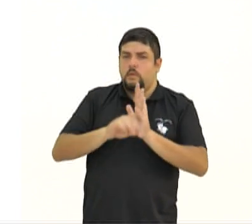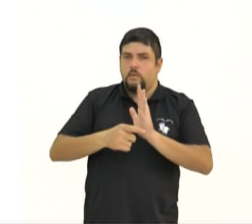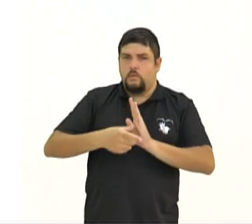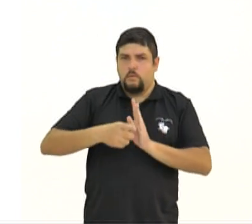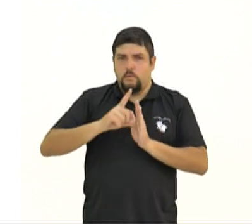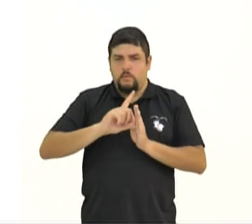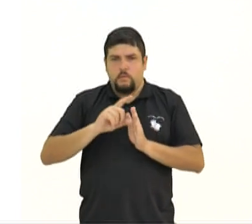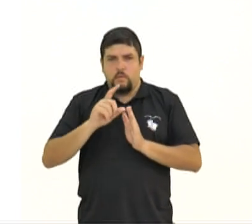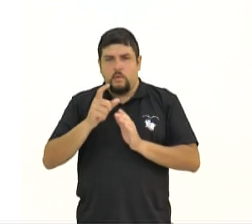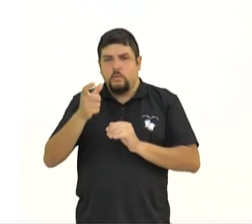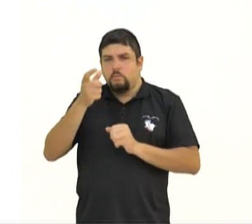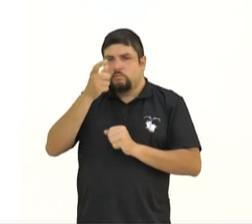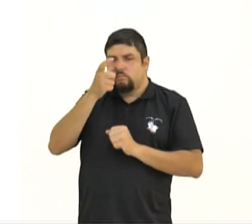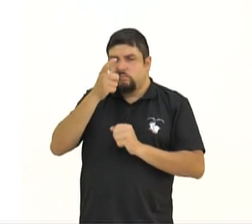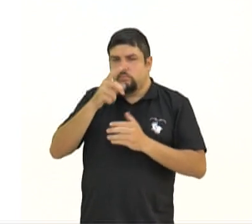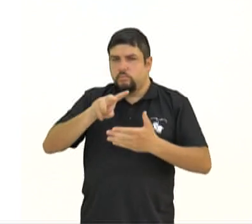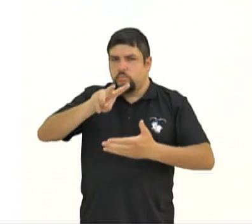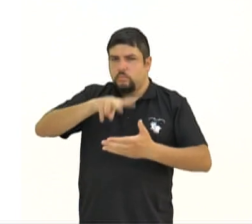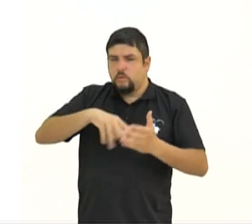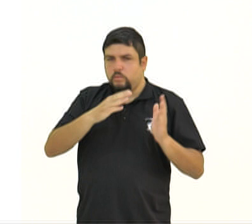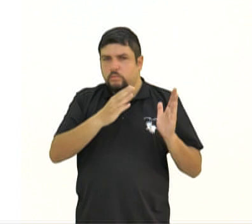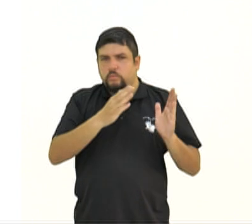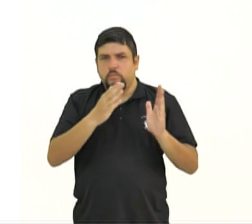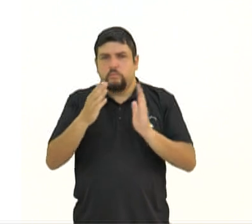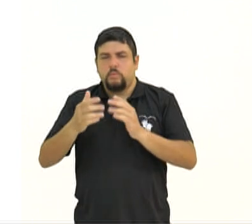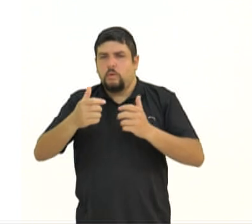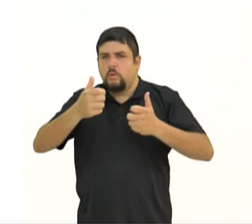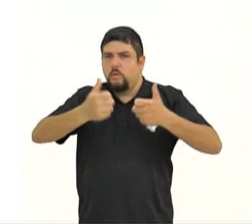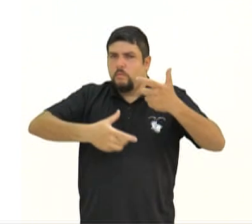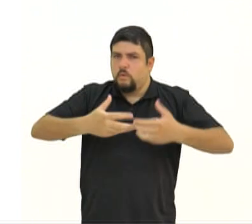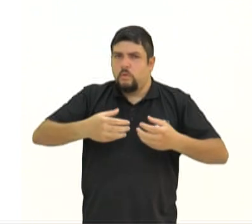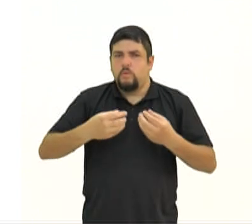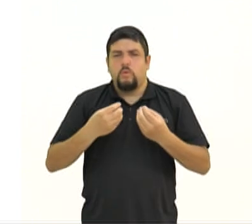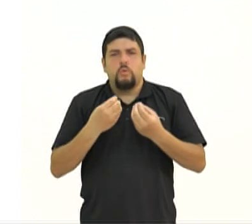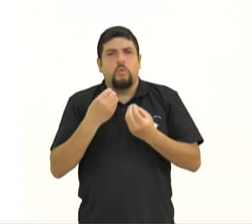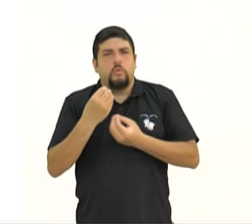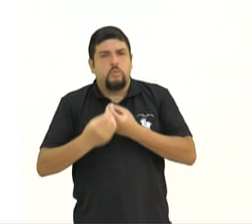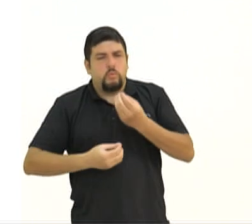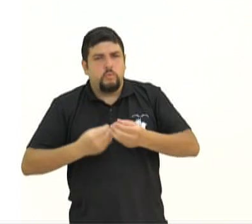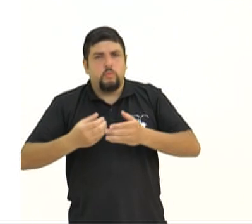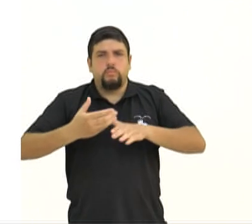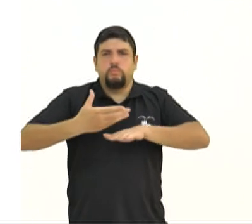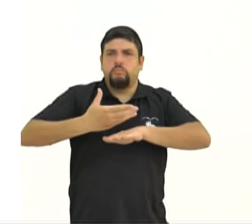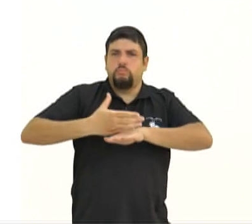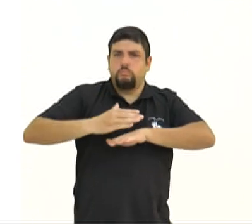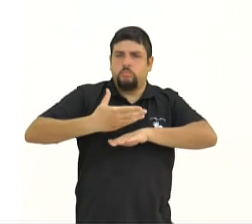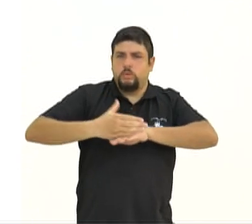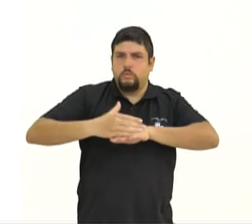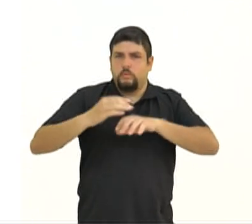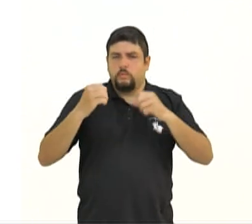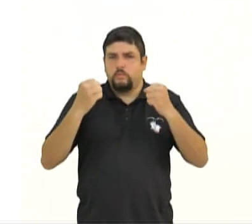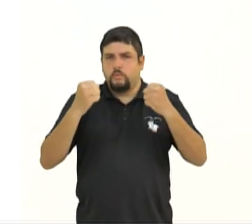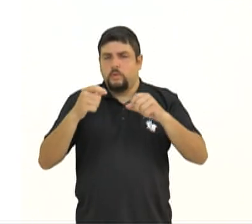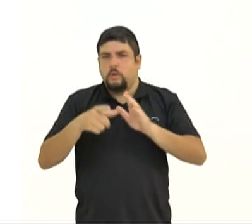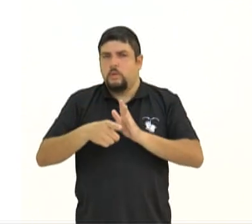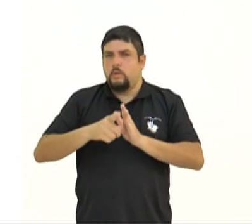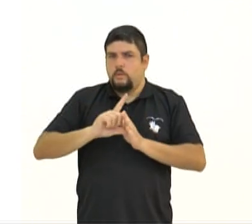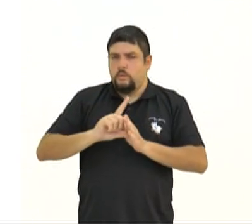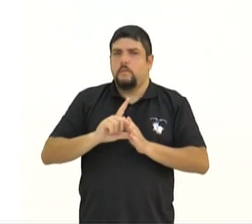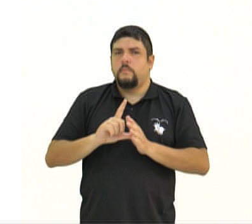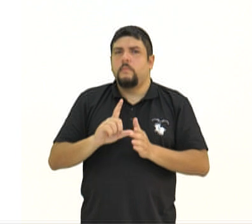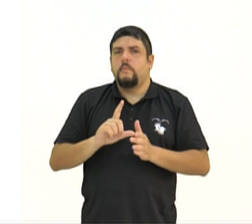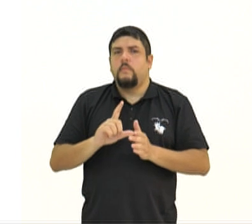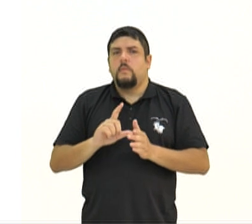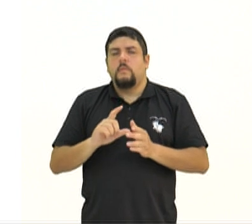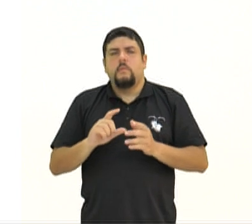vimos aí, instruindo passo a passo como formar essa postura aí que nós acabamos de ver na imagem,